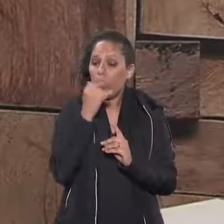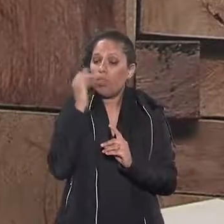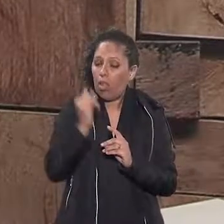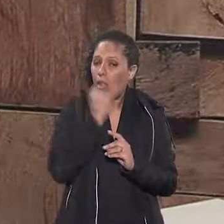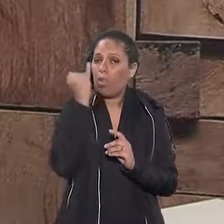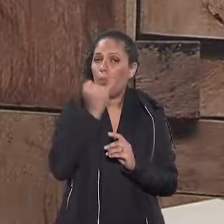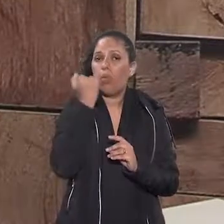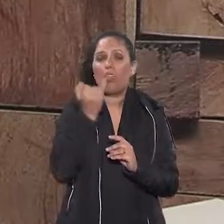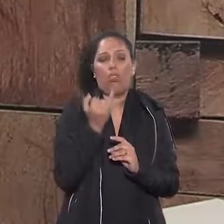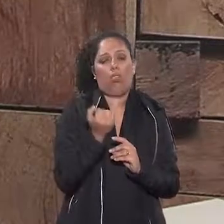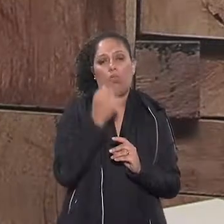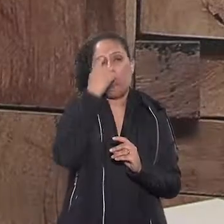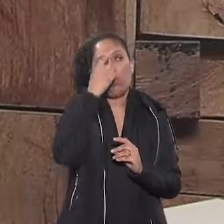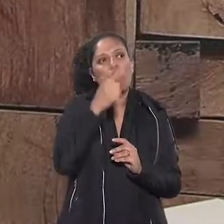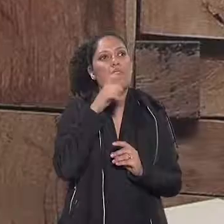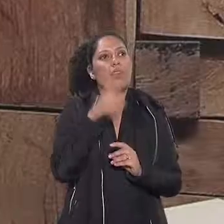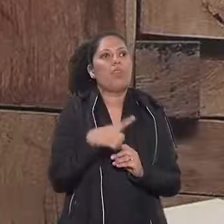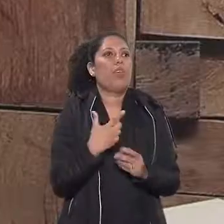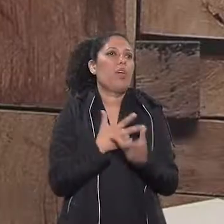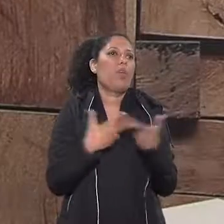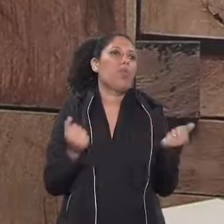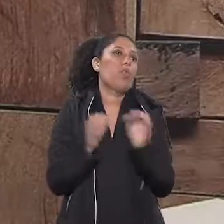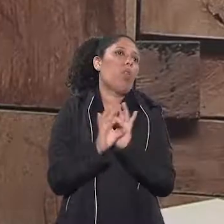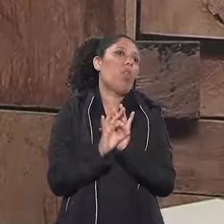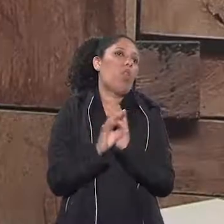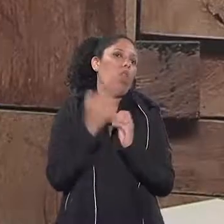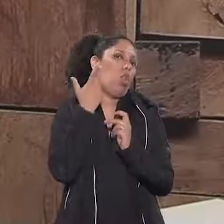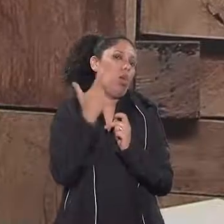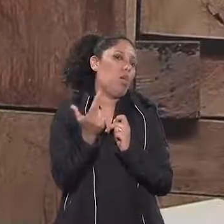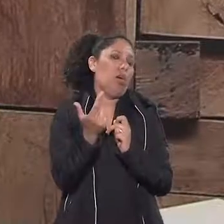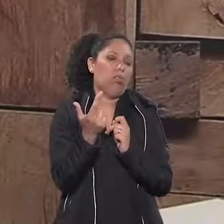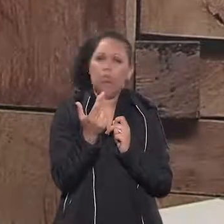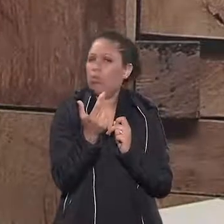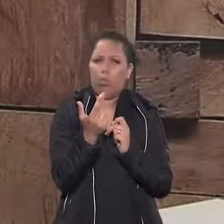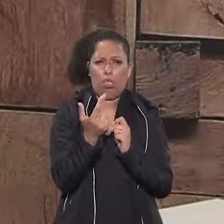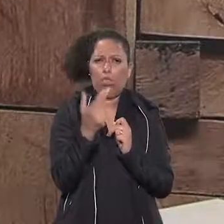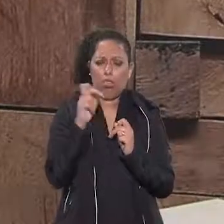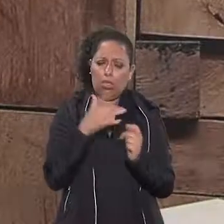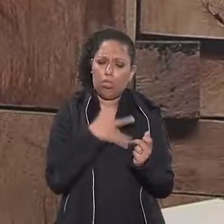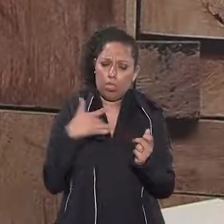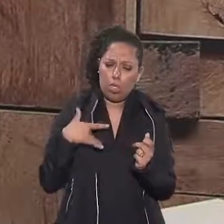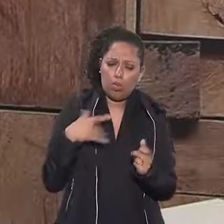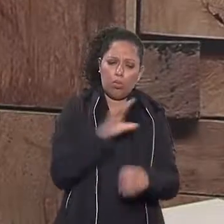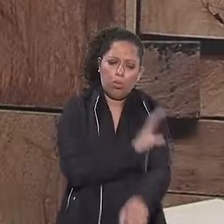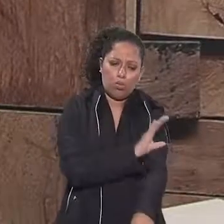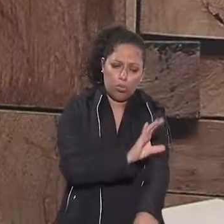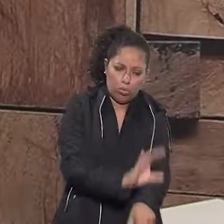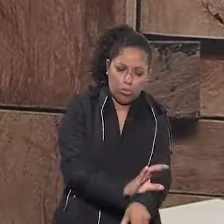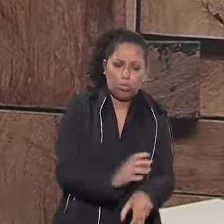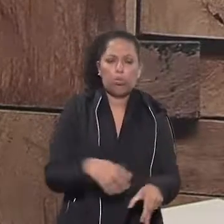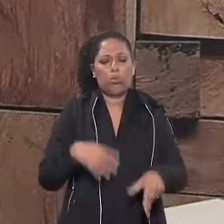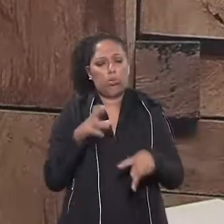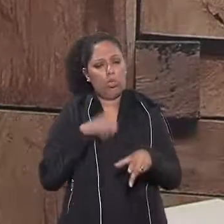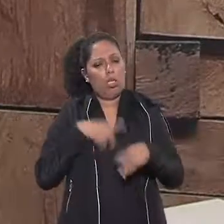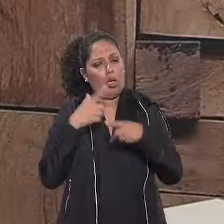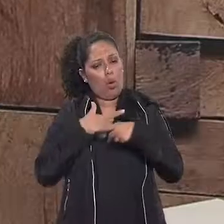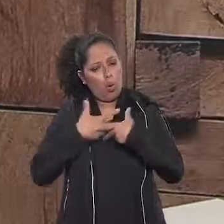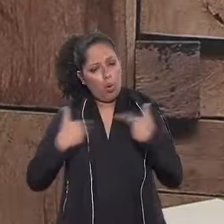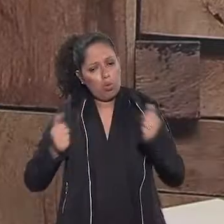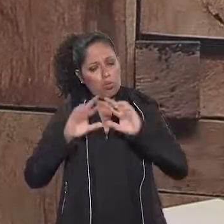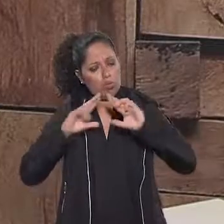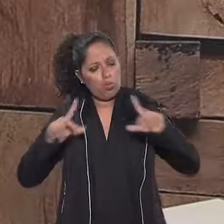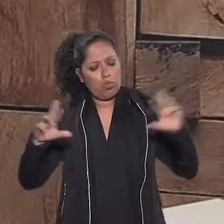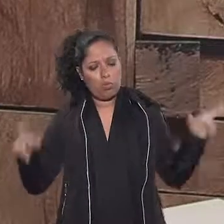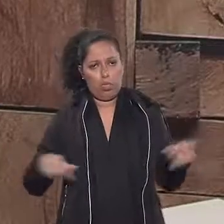pode ser tratada simplesmente como um commodity, é saúde, é cultura, é soberania alimentar.